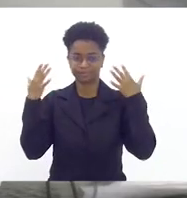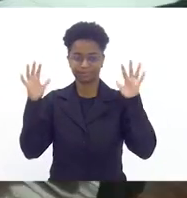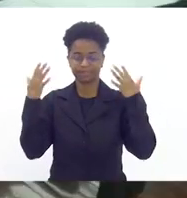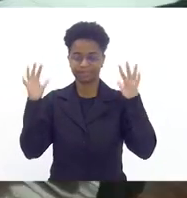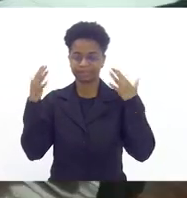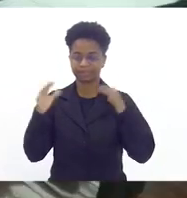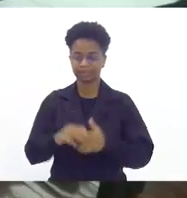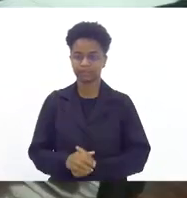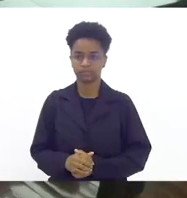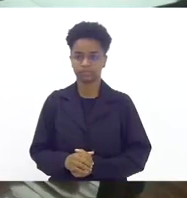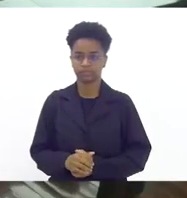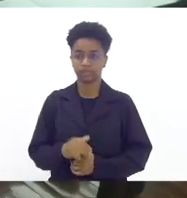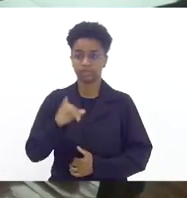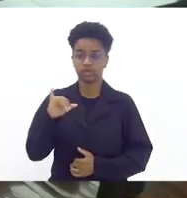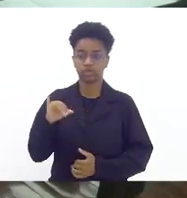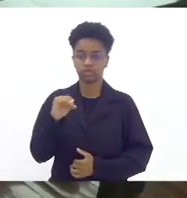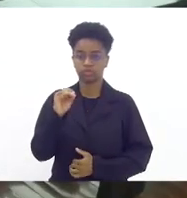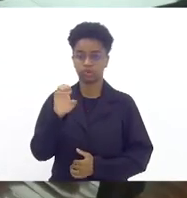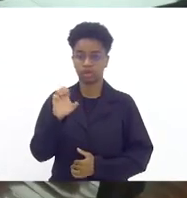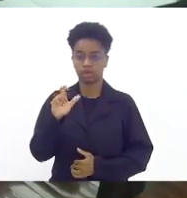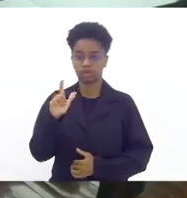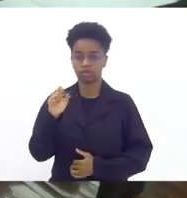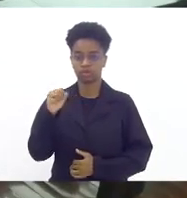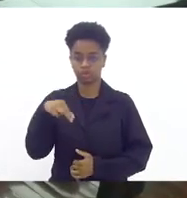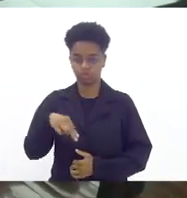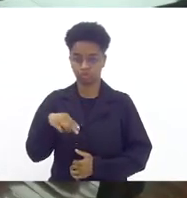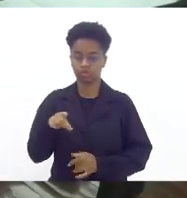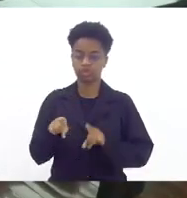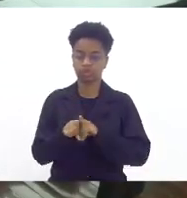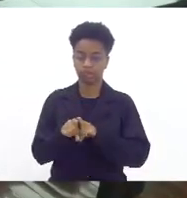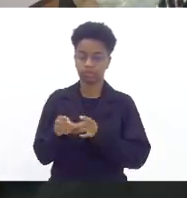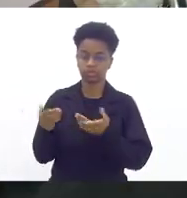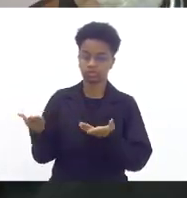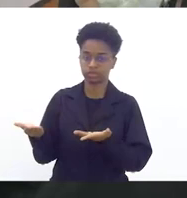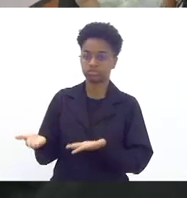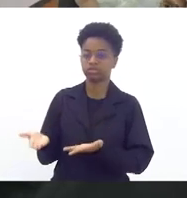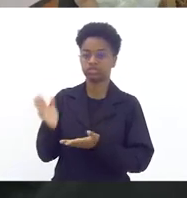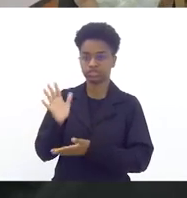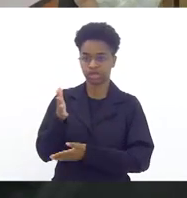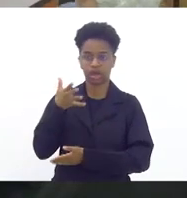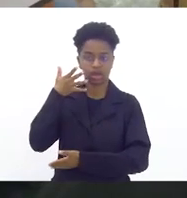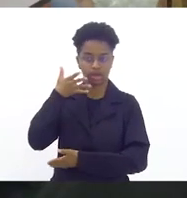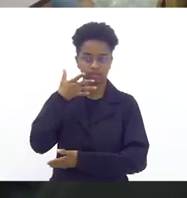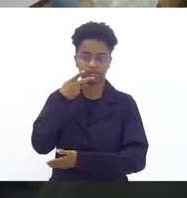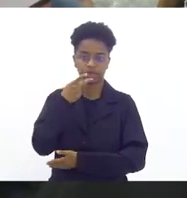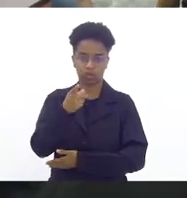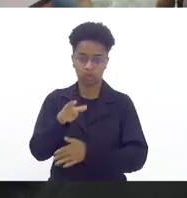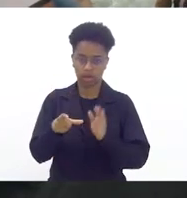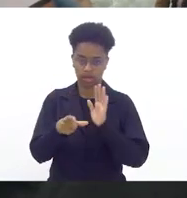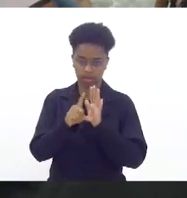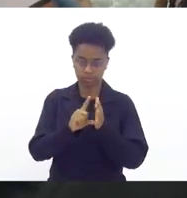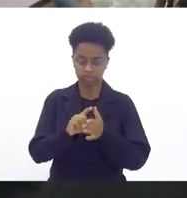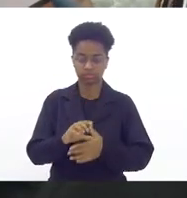Bom, o Joelson Santiago está aqui na mesa conosco, da Educafro, já foi mencionado.